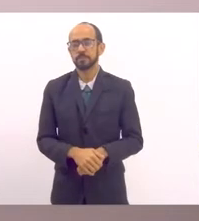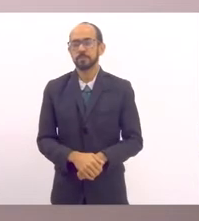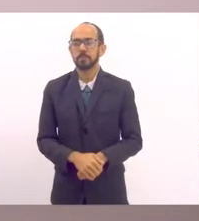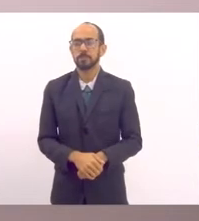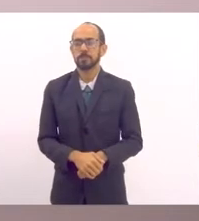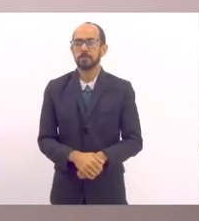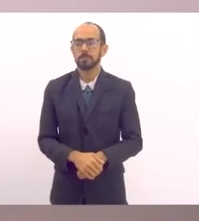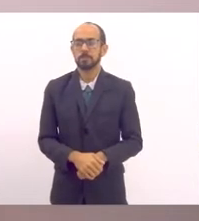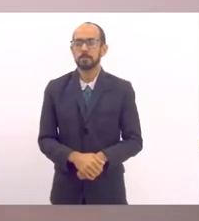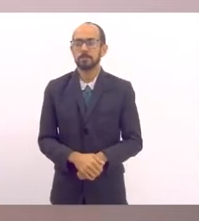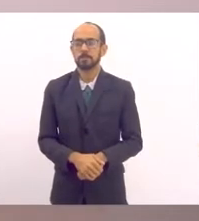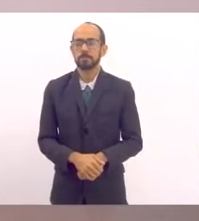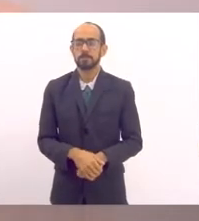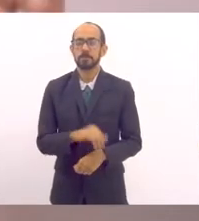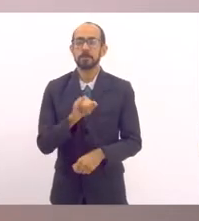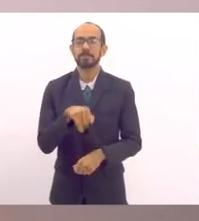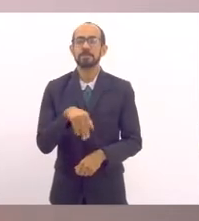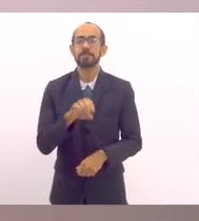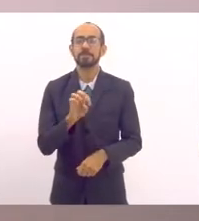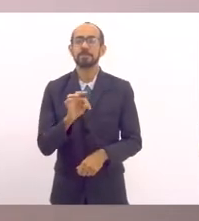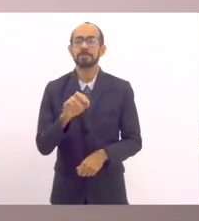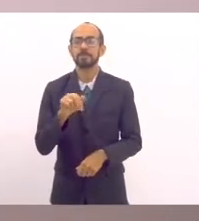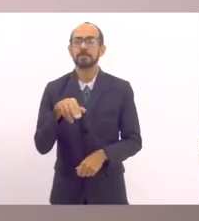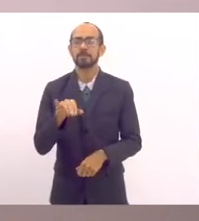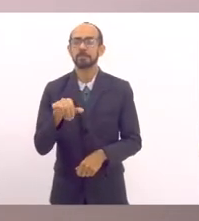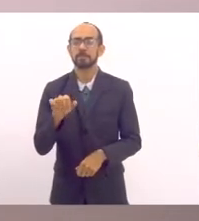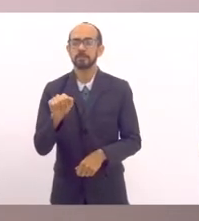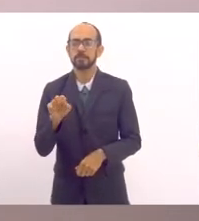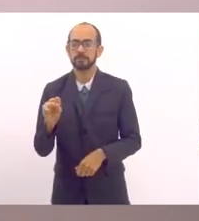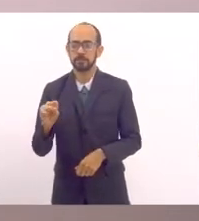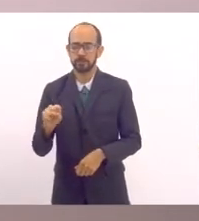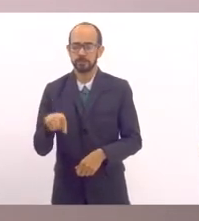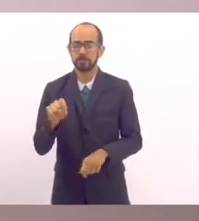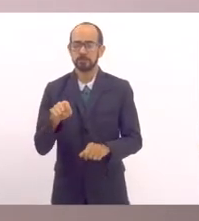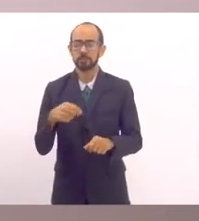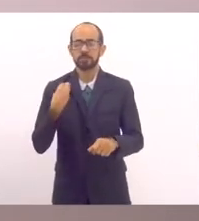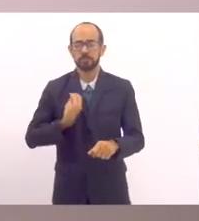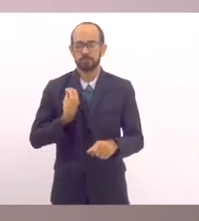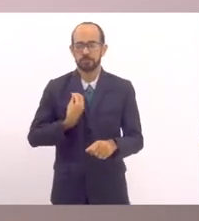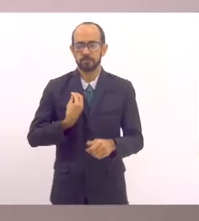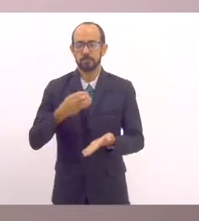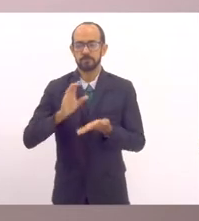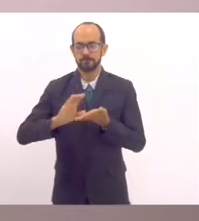Desculpa, as instâncias. No Conselho Estadual de Turismo.